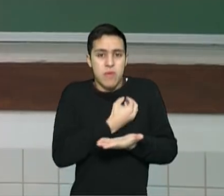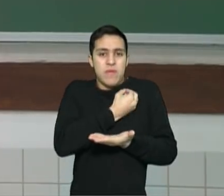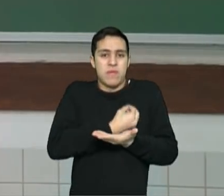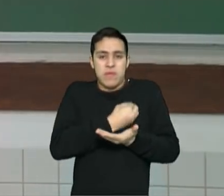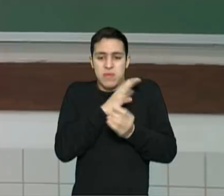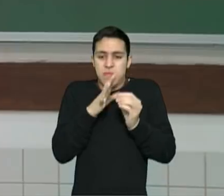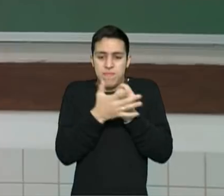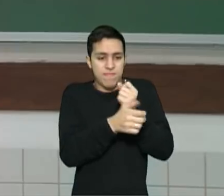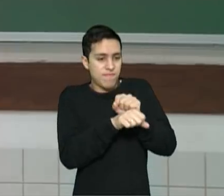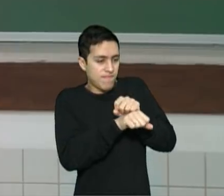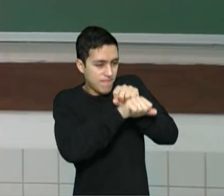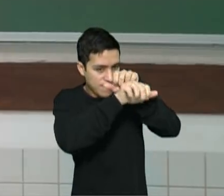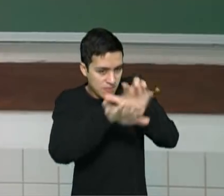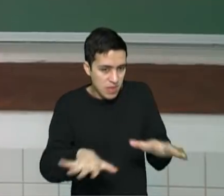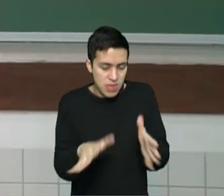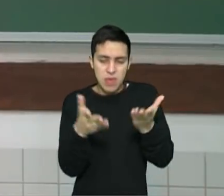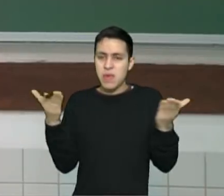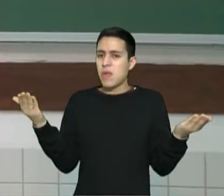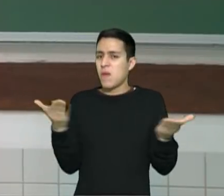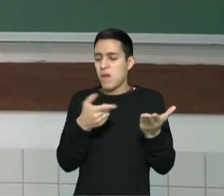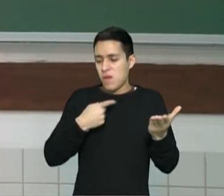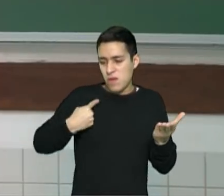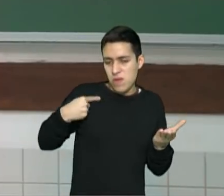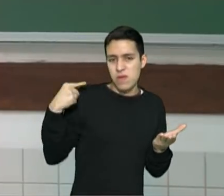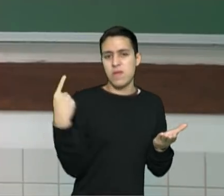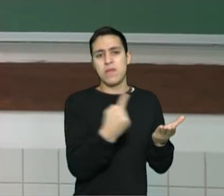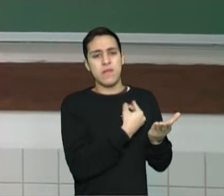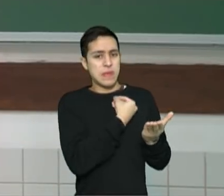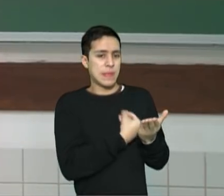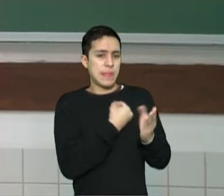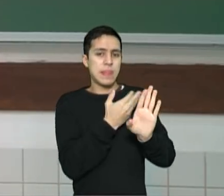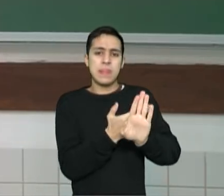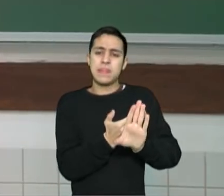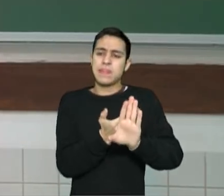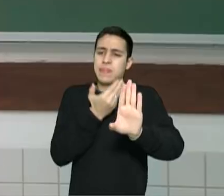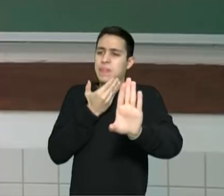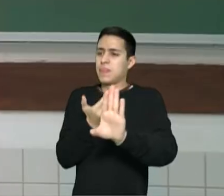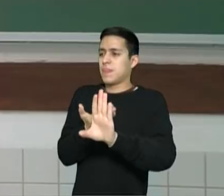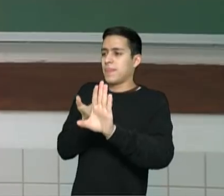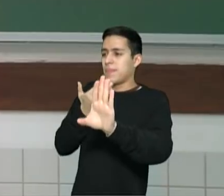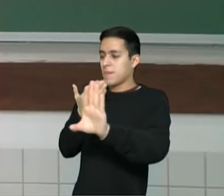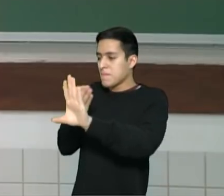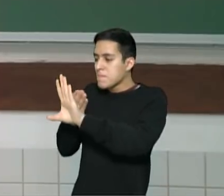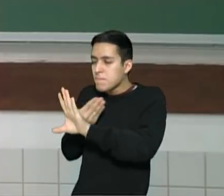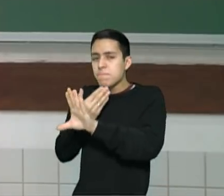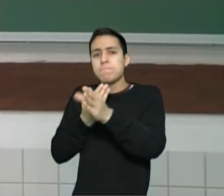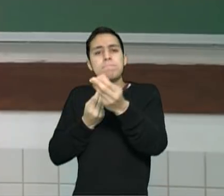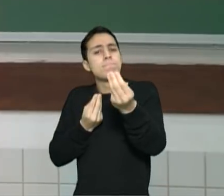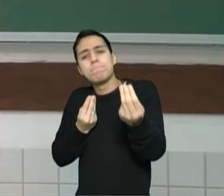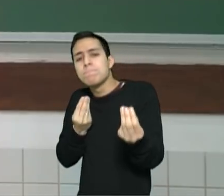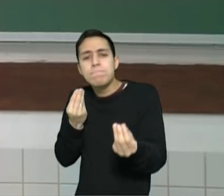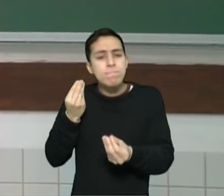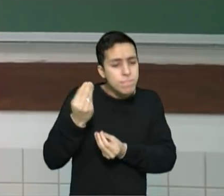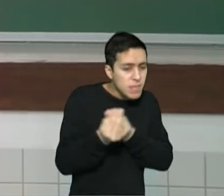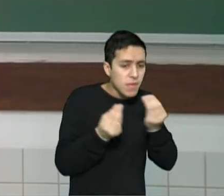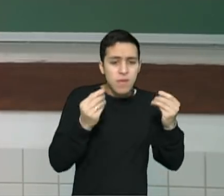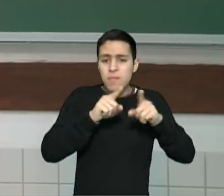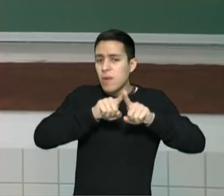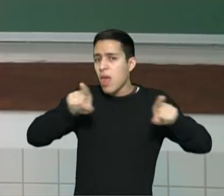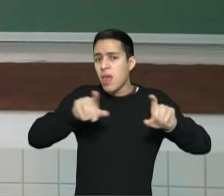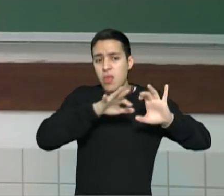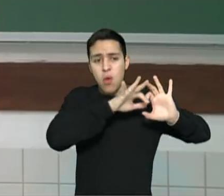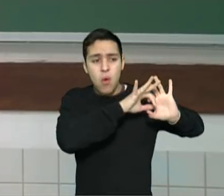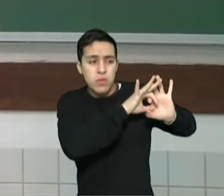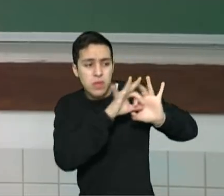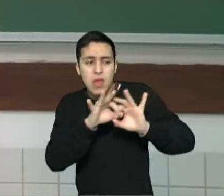pandemia, essa situação que estamos em um afastamento social. Então, como é que se chegou a essa situação? Quais